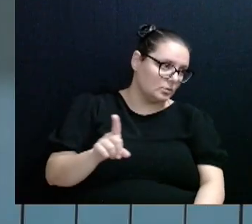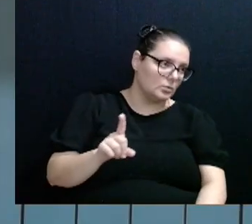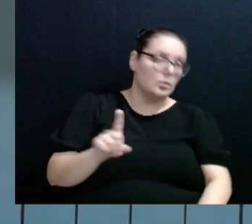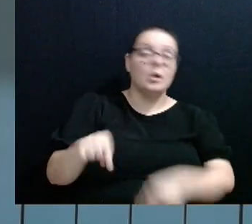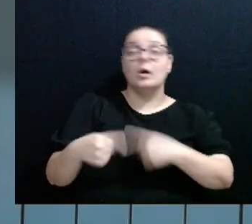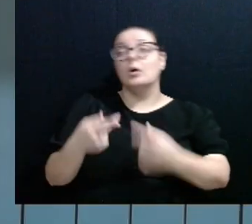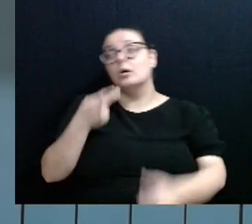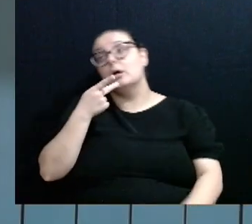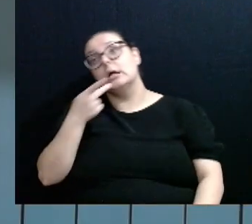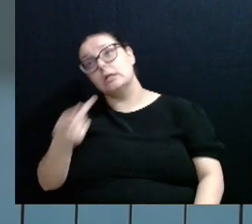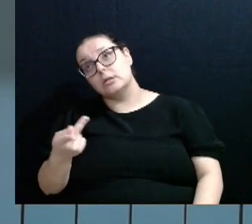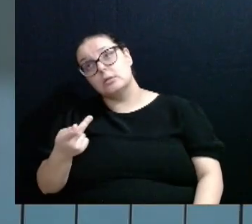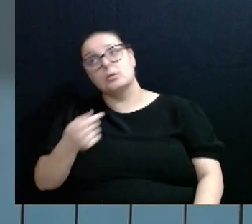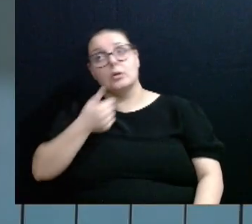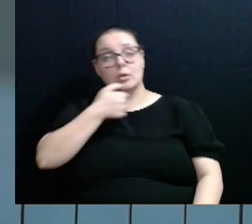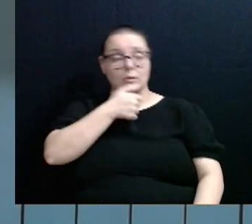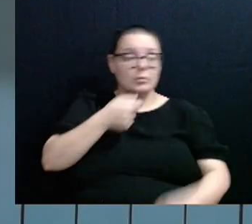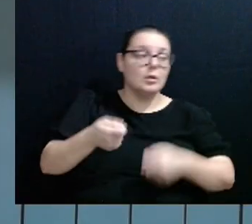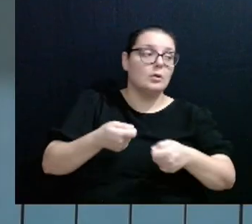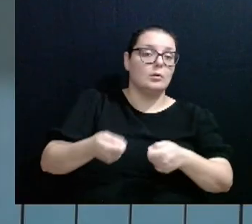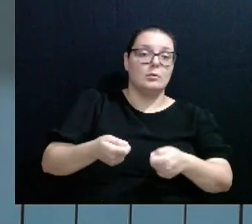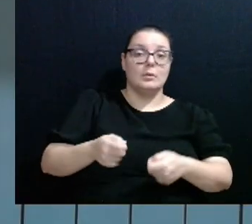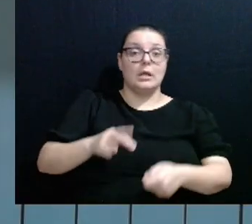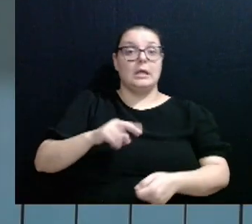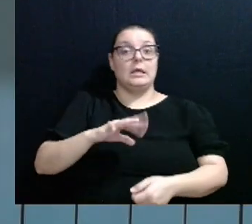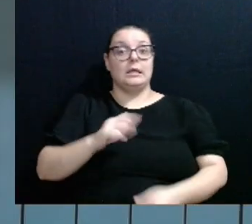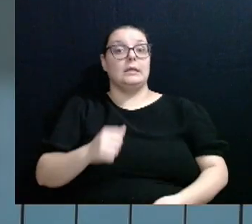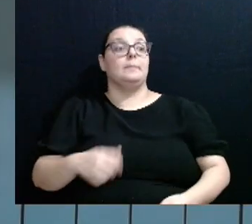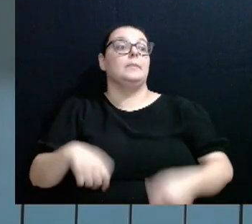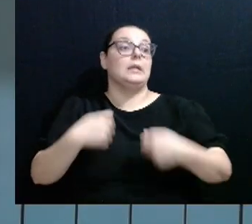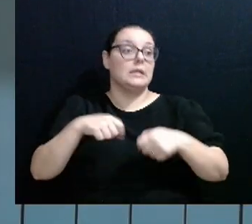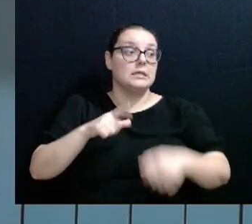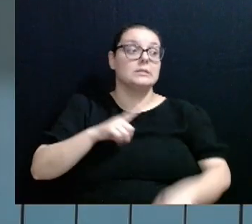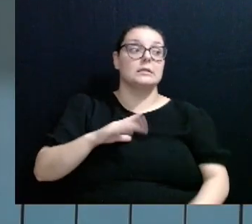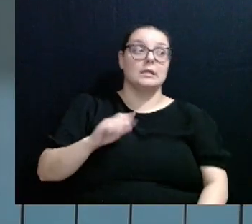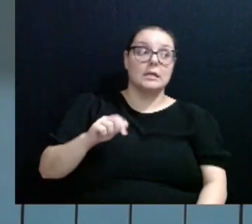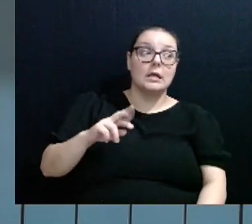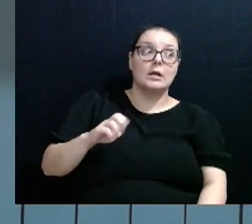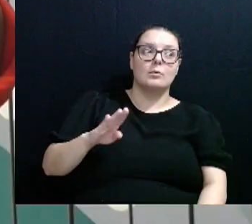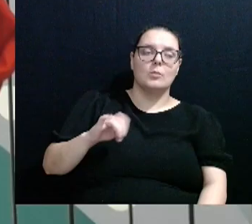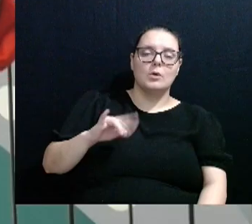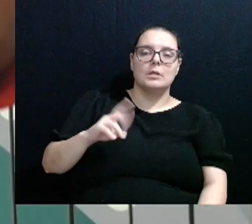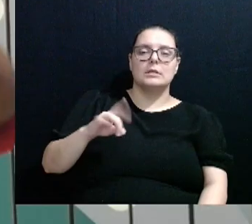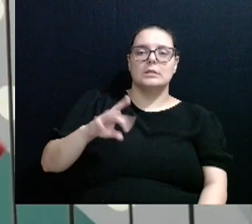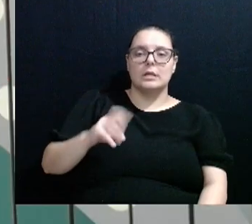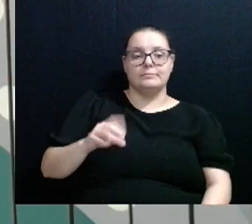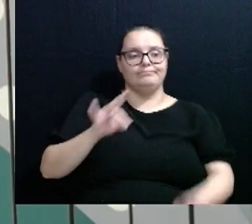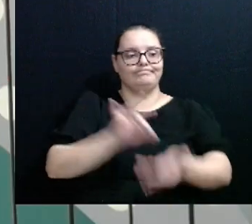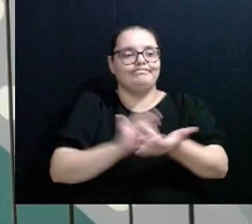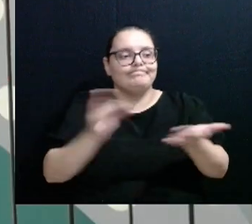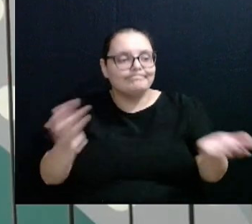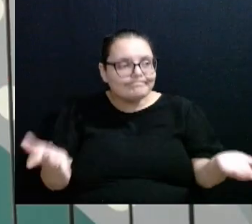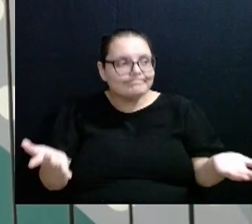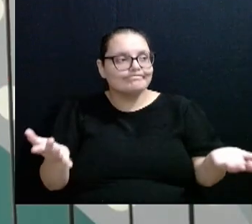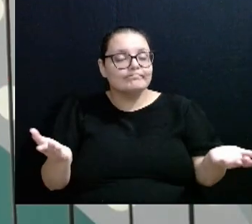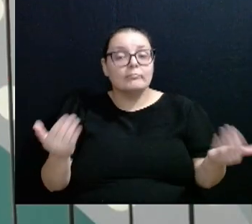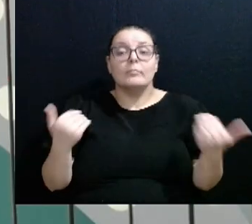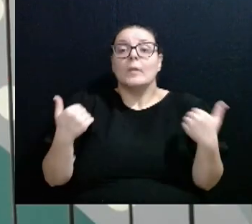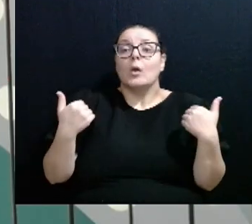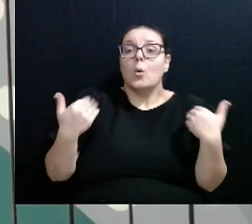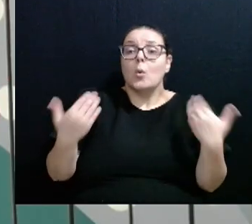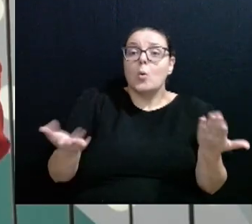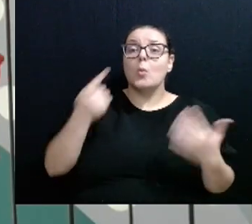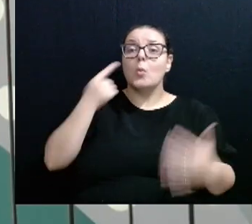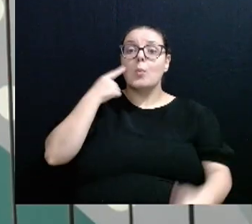uma dieta rica precisa ter carboidrato. Então, de fato, né? Qual é o ideal? O que